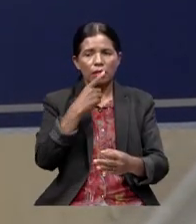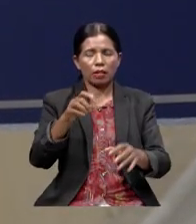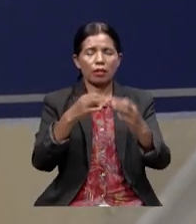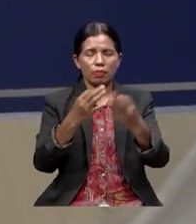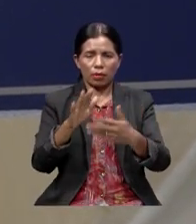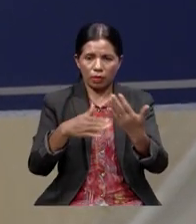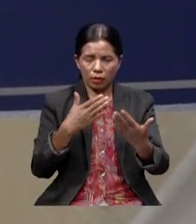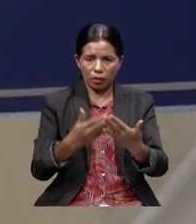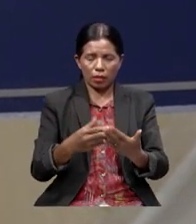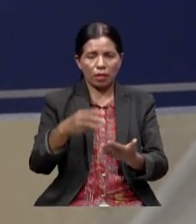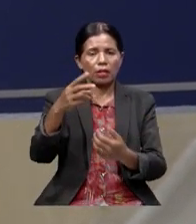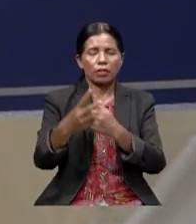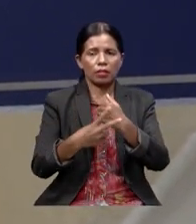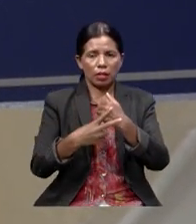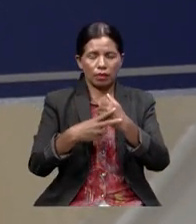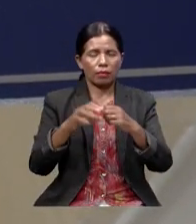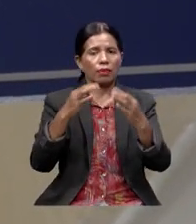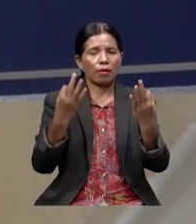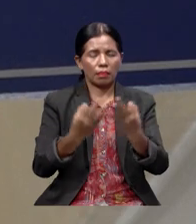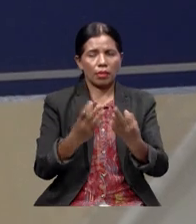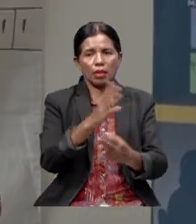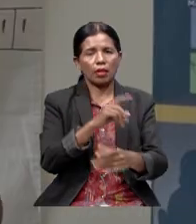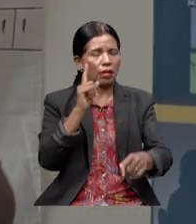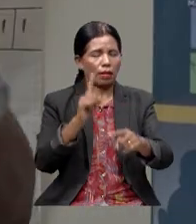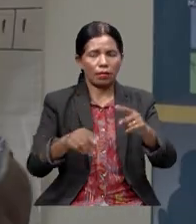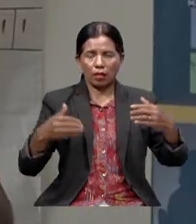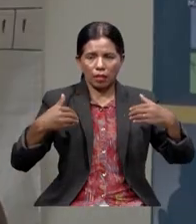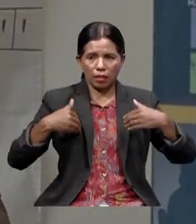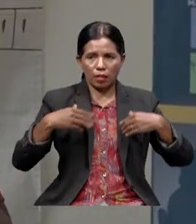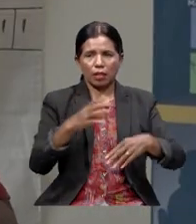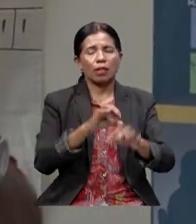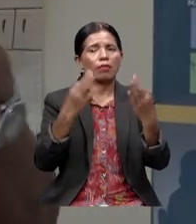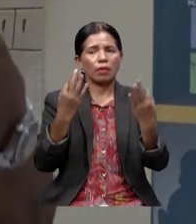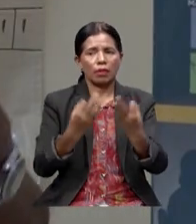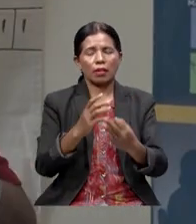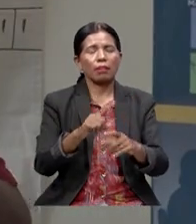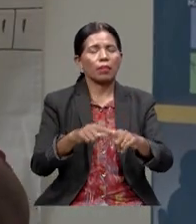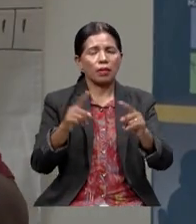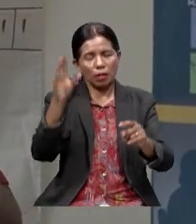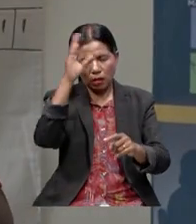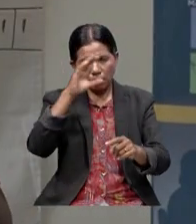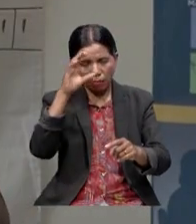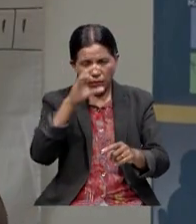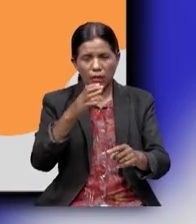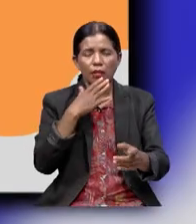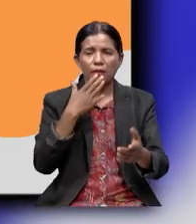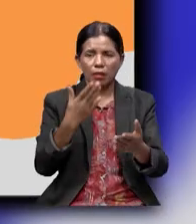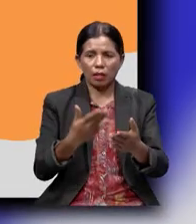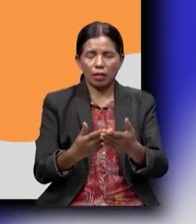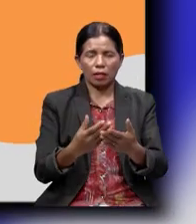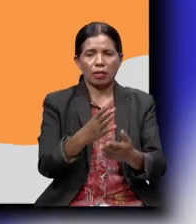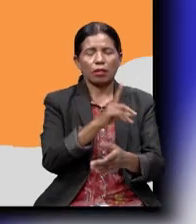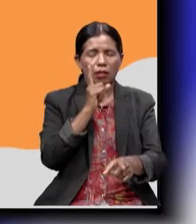família sira, aturai segredo família nian, hori la bele hamonu dignidade família, maibe buka solução ida nebe mak